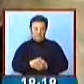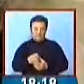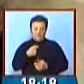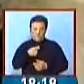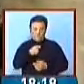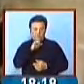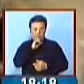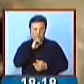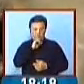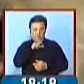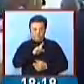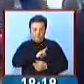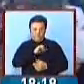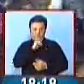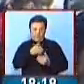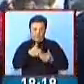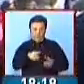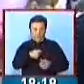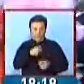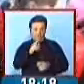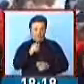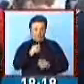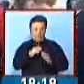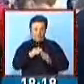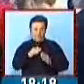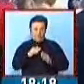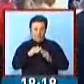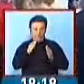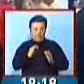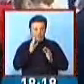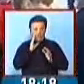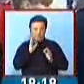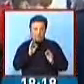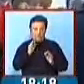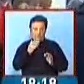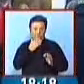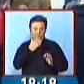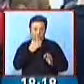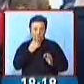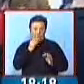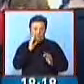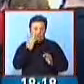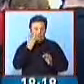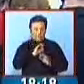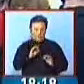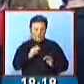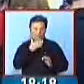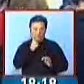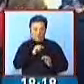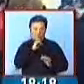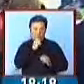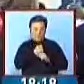abrir o seu quiosque de cuidados de higiene e beleza e estão completamente aptos para